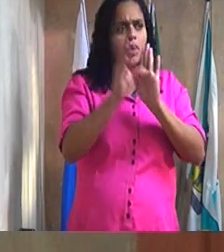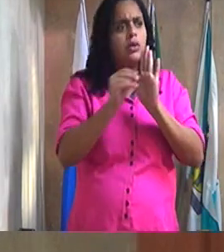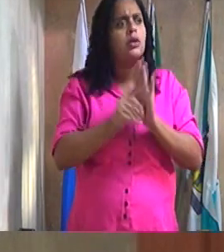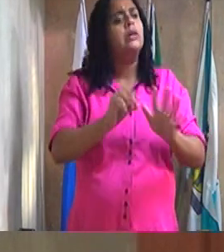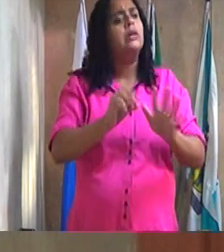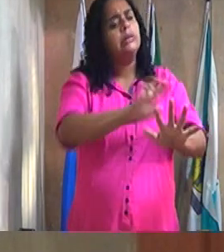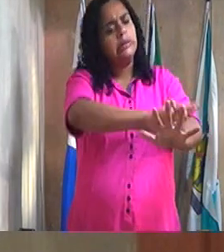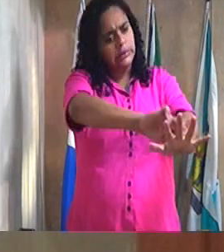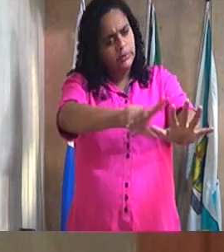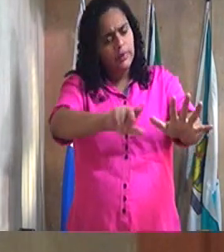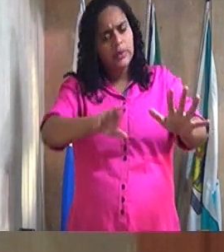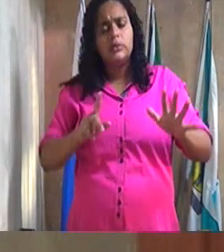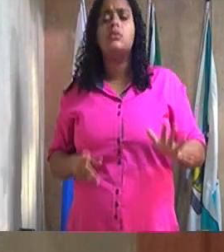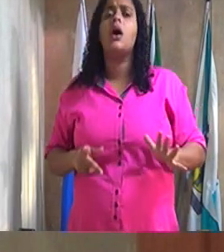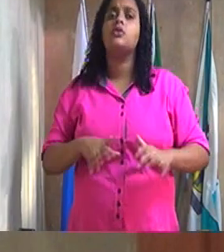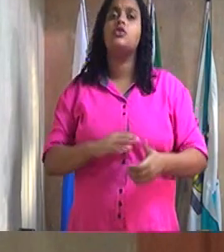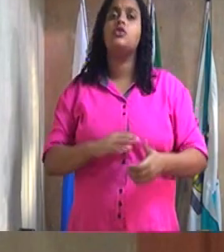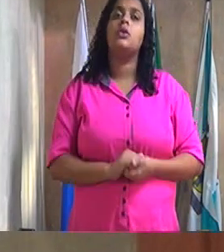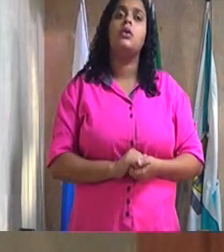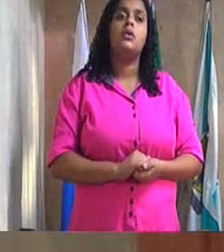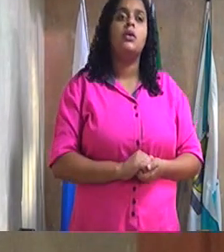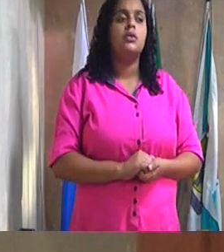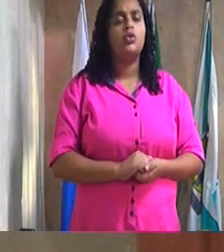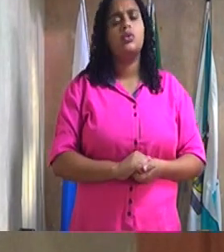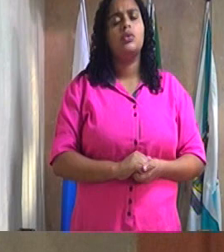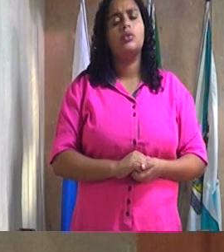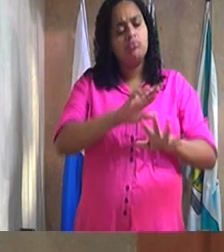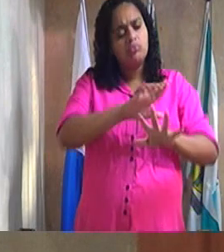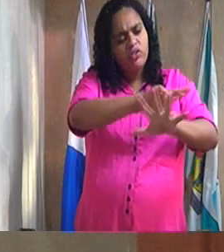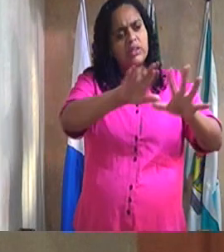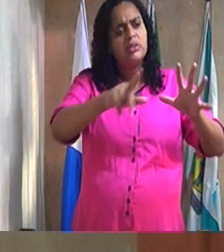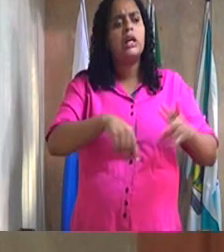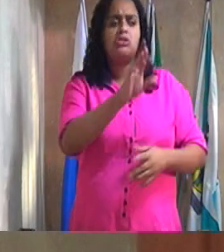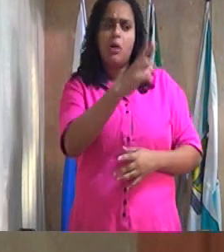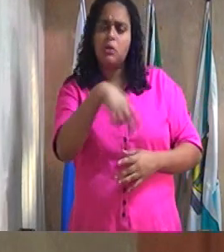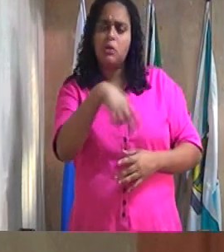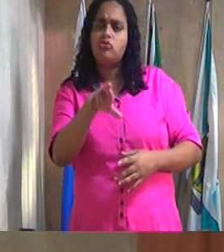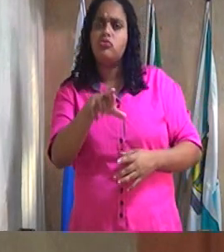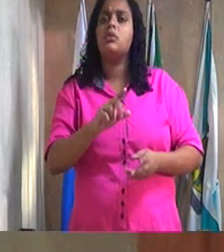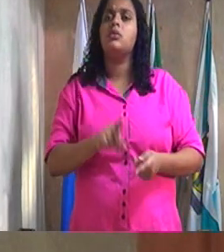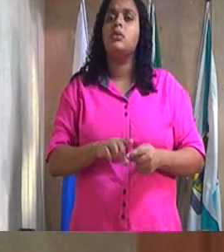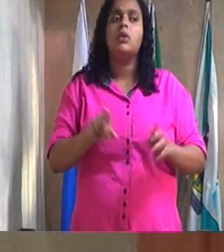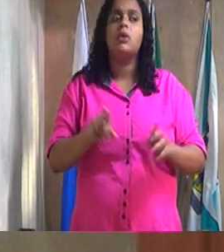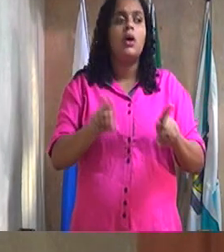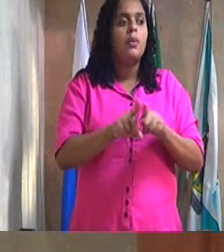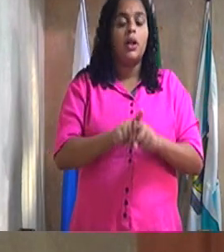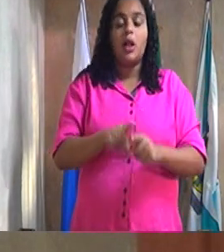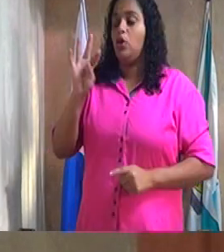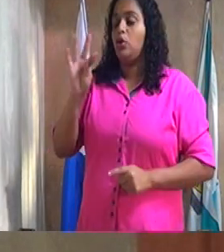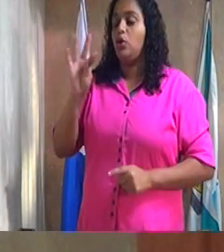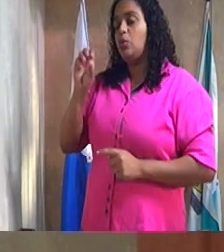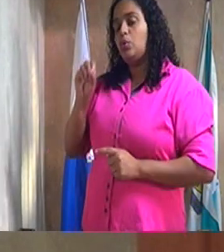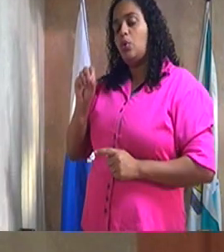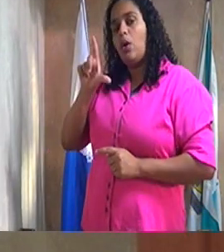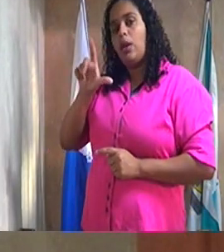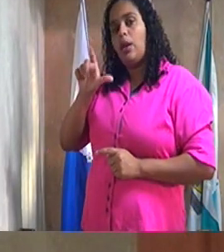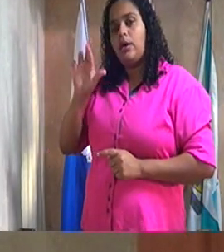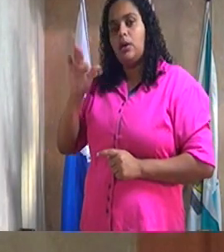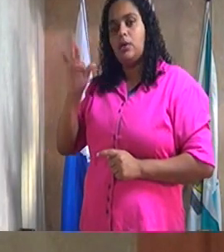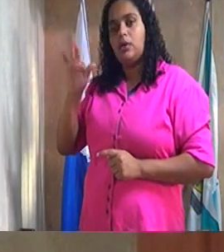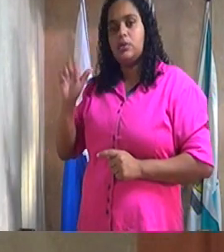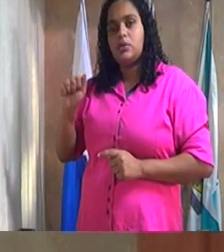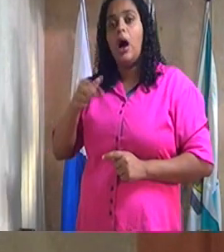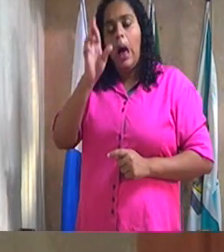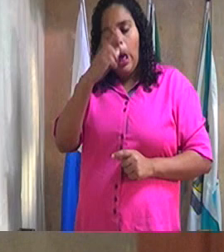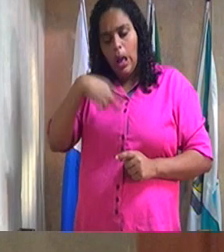todas as naturezas. Então, o meu voto é pela tolerância religiosa, senhor presidente.